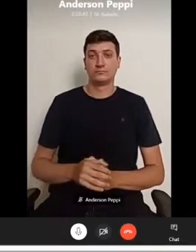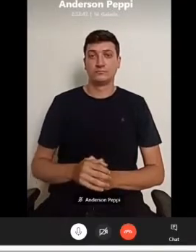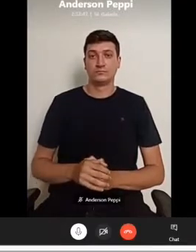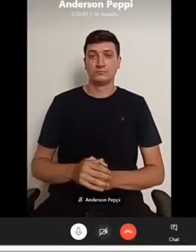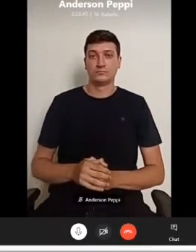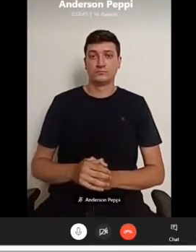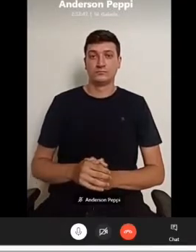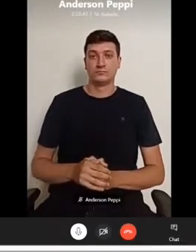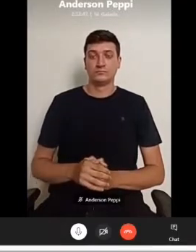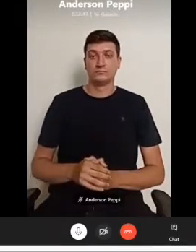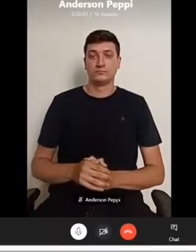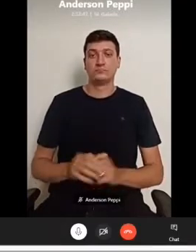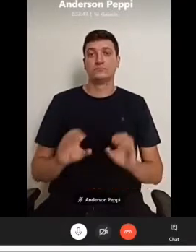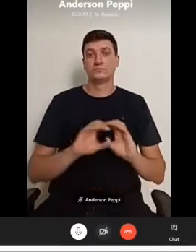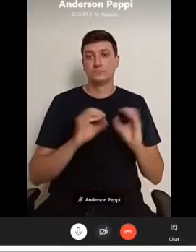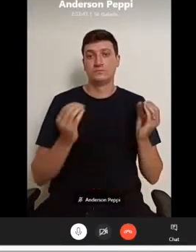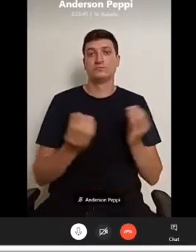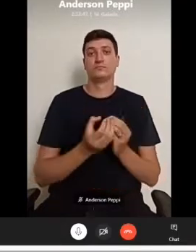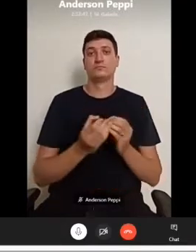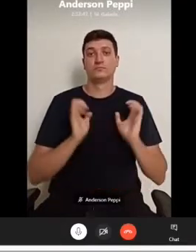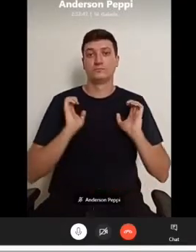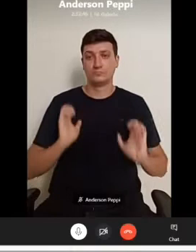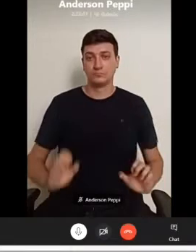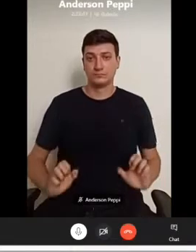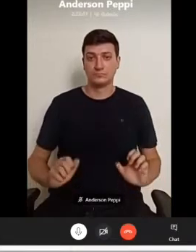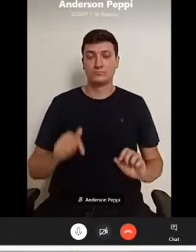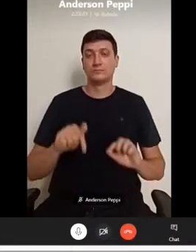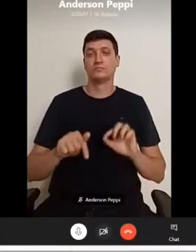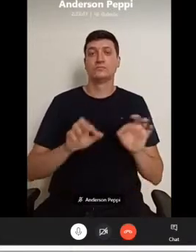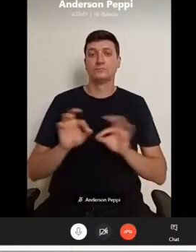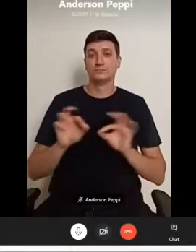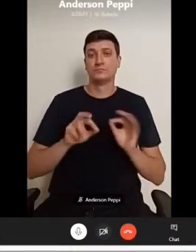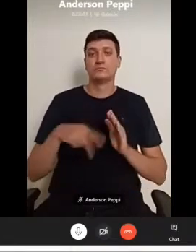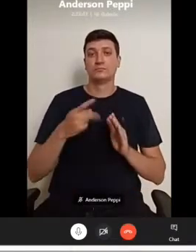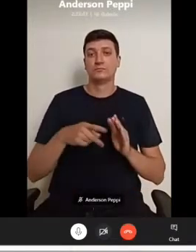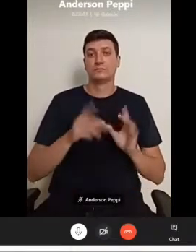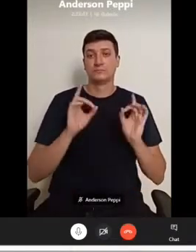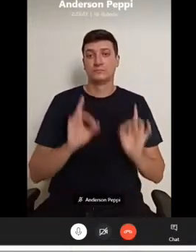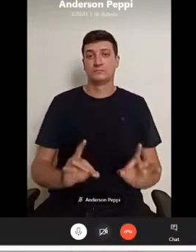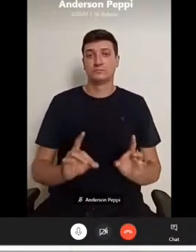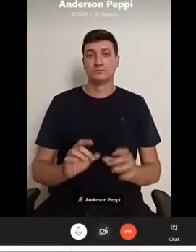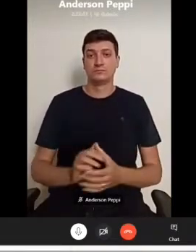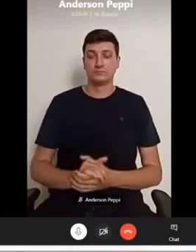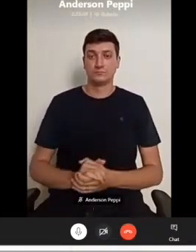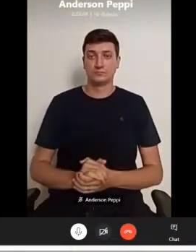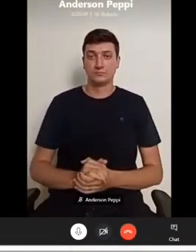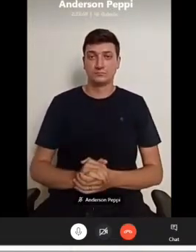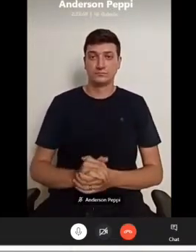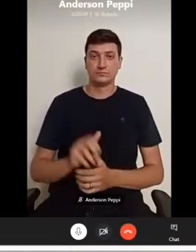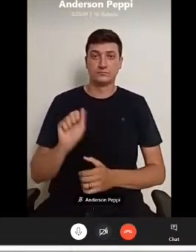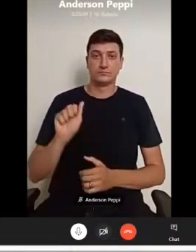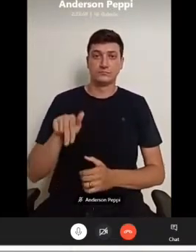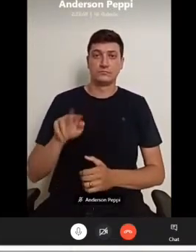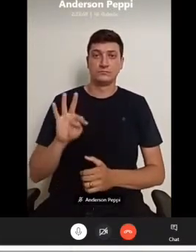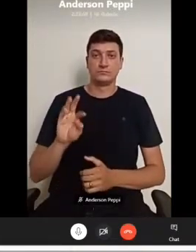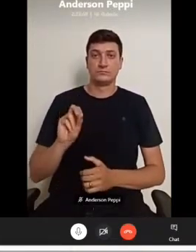de Ética, Decoro Parlamentar e Disciplina. Antônio Carlos Vaz de